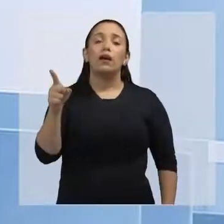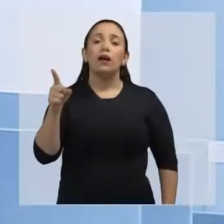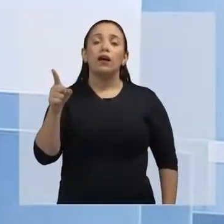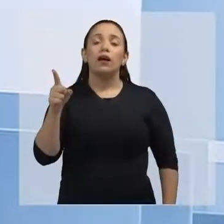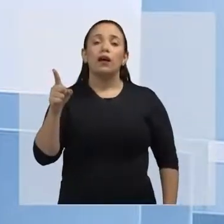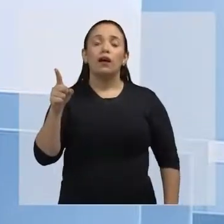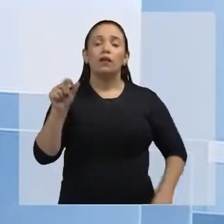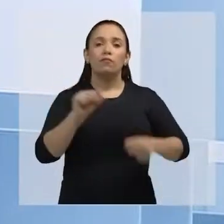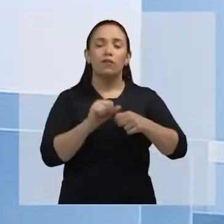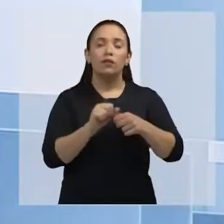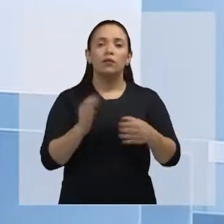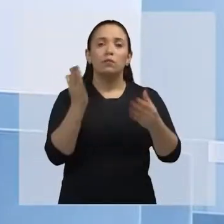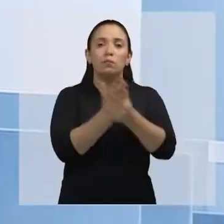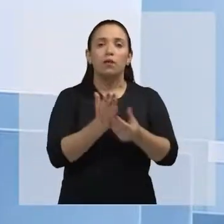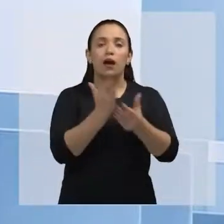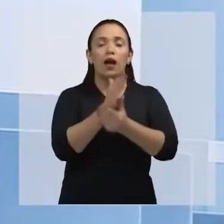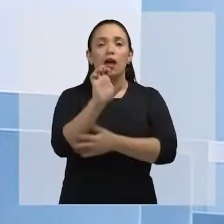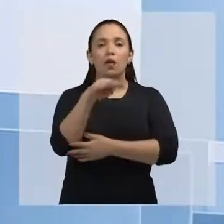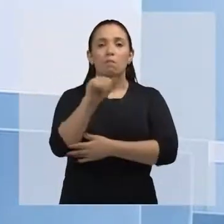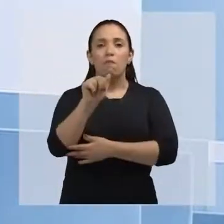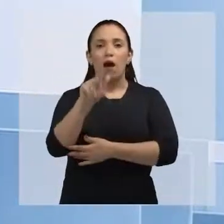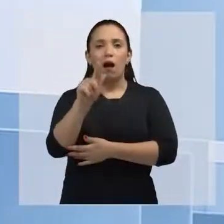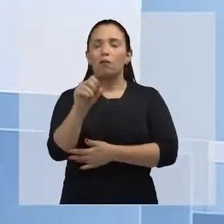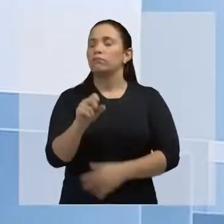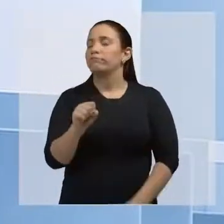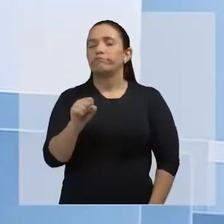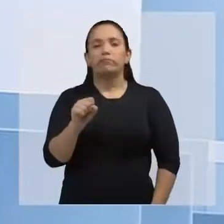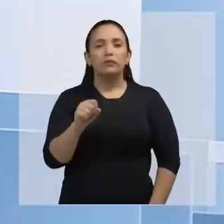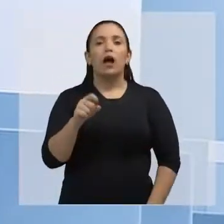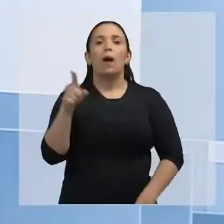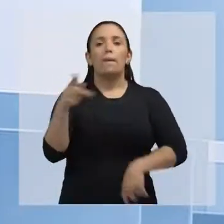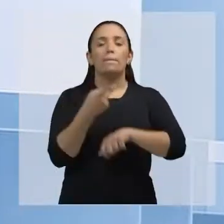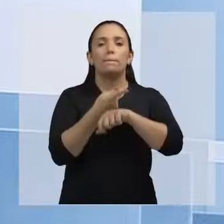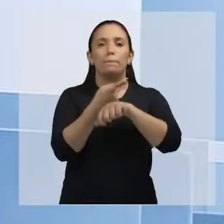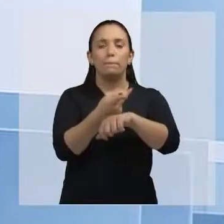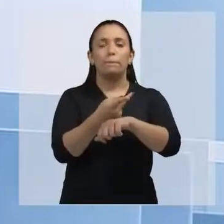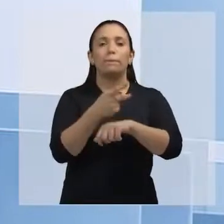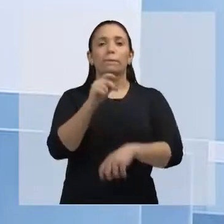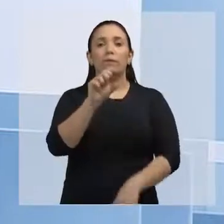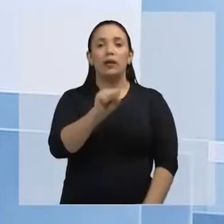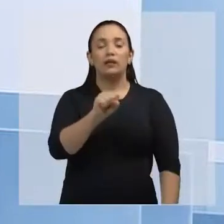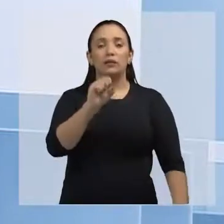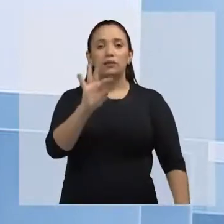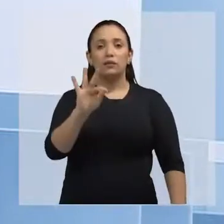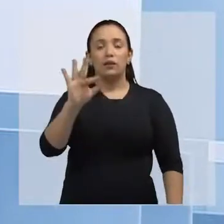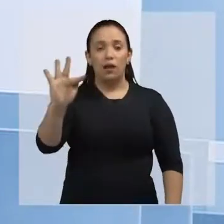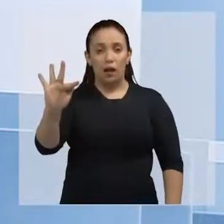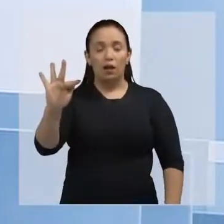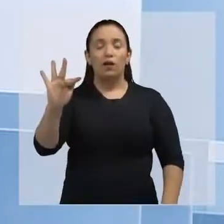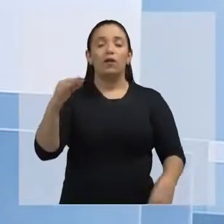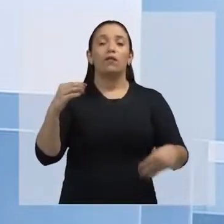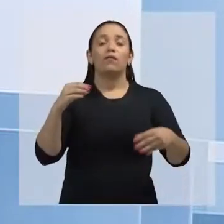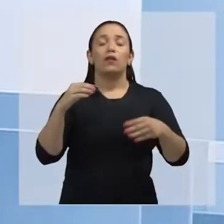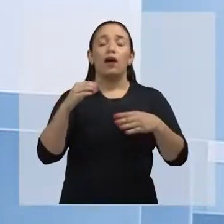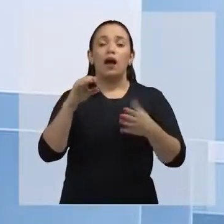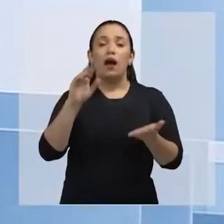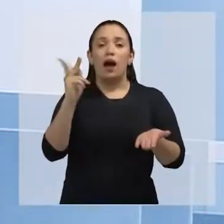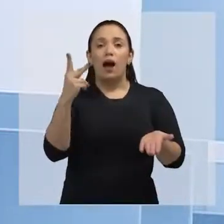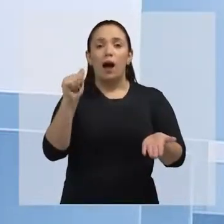recursos ele implementou os embargos e foram negados, ele foi atrás do habeas corpus lá no Superior Tribunal de Justiça e